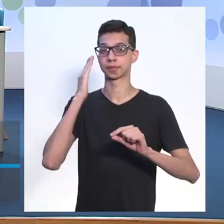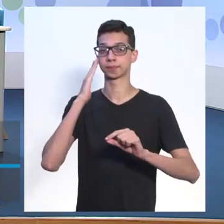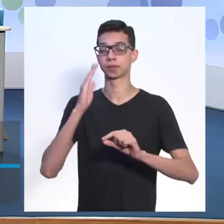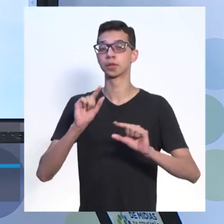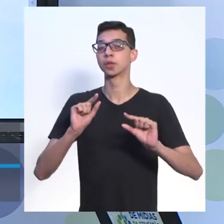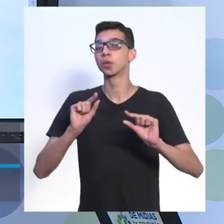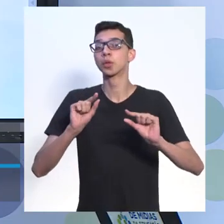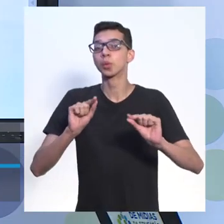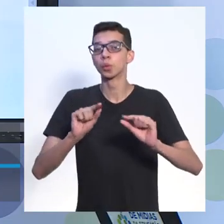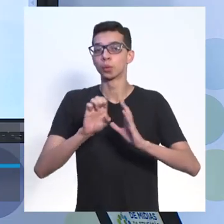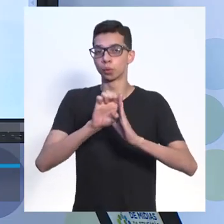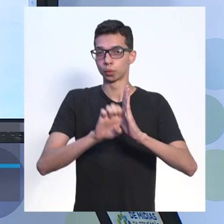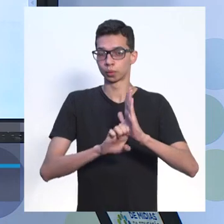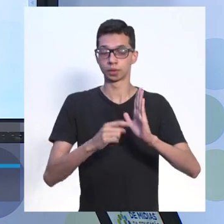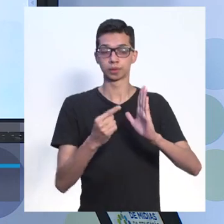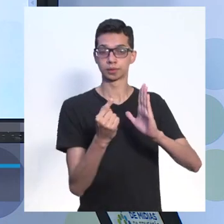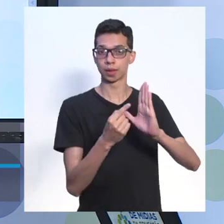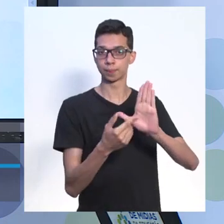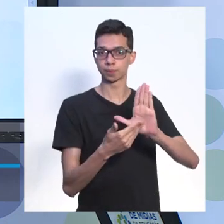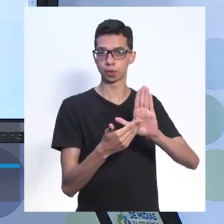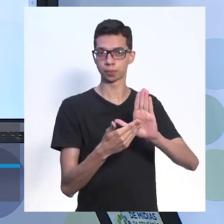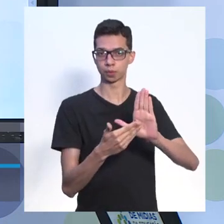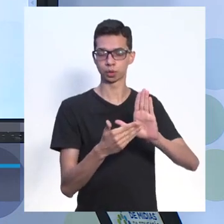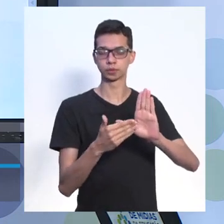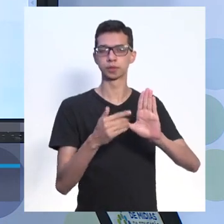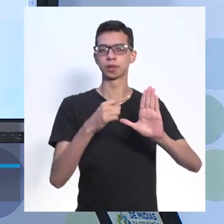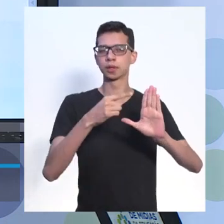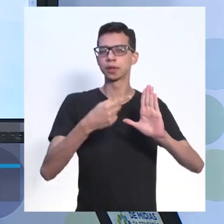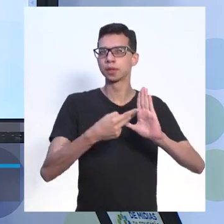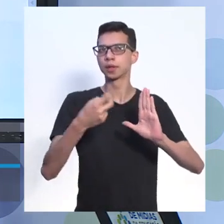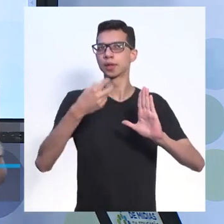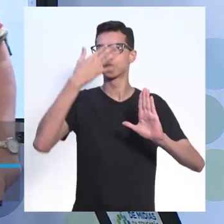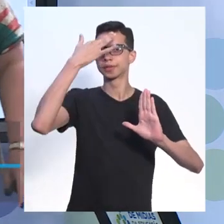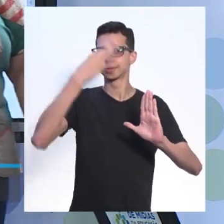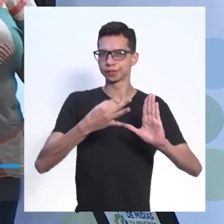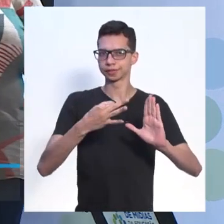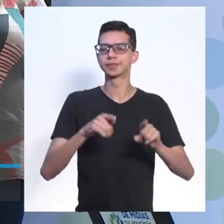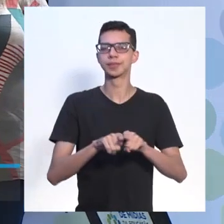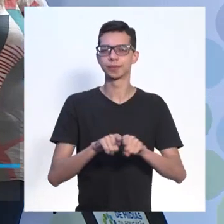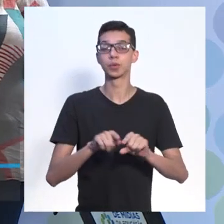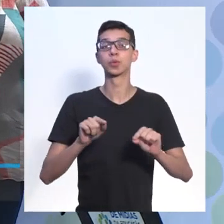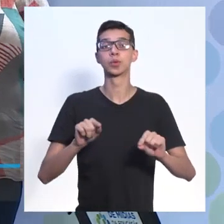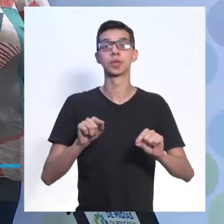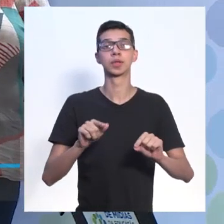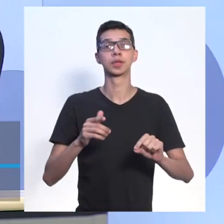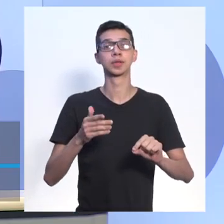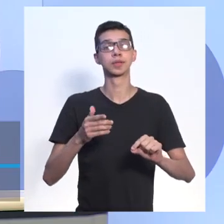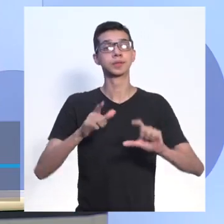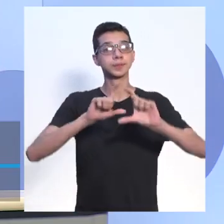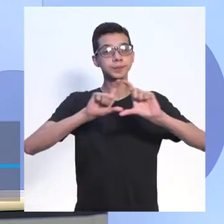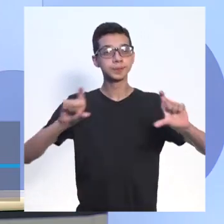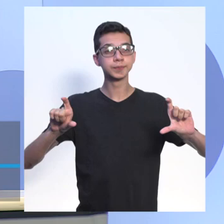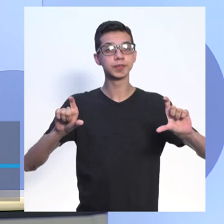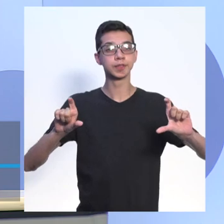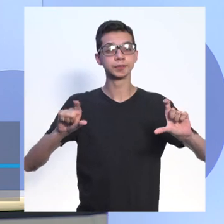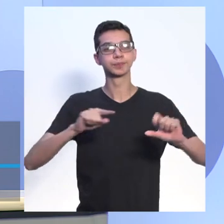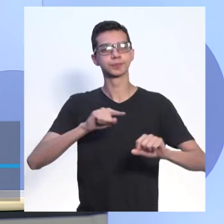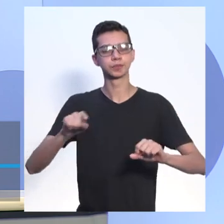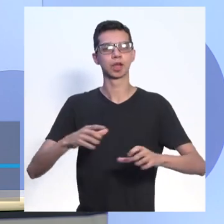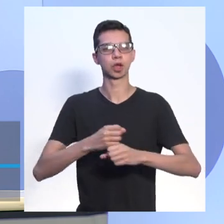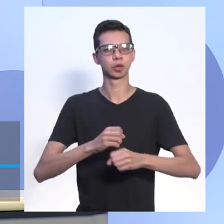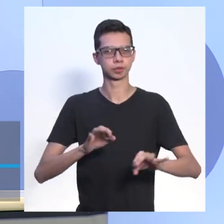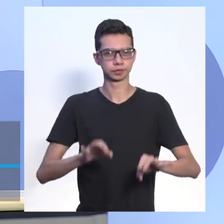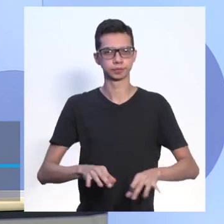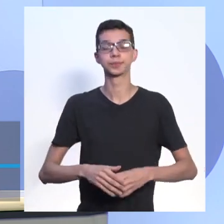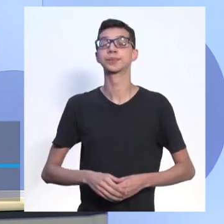propondo e o que ele está pedindo que a gente calcule, certo? Isso mesmo. E essa questão,